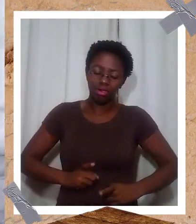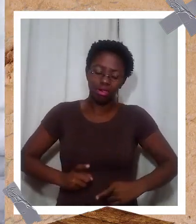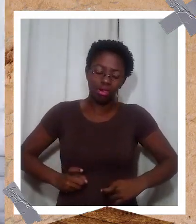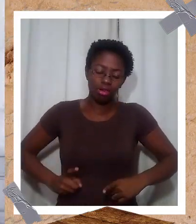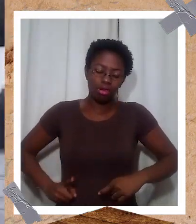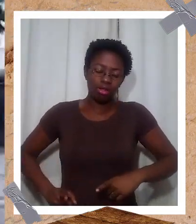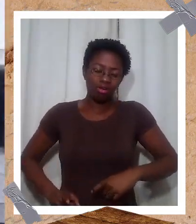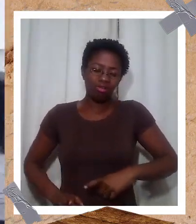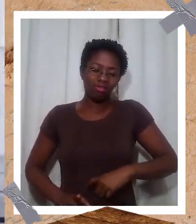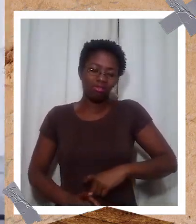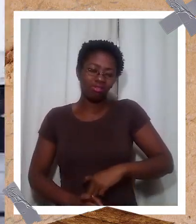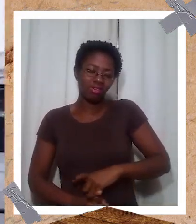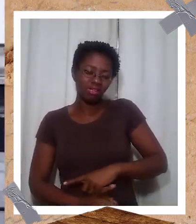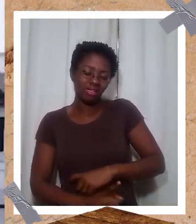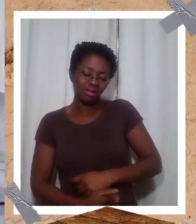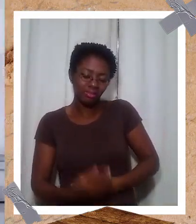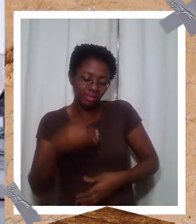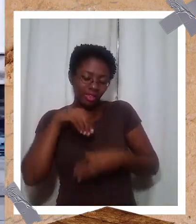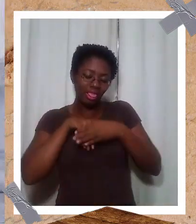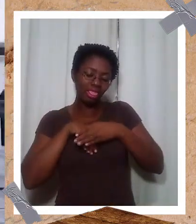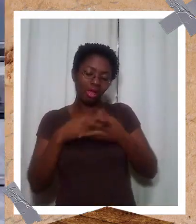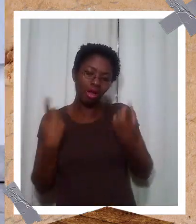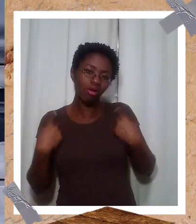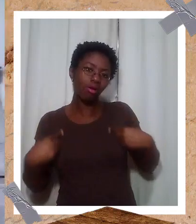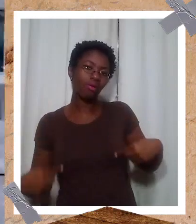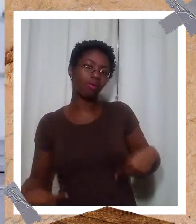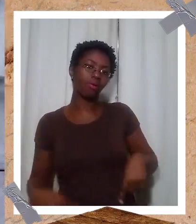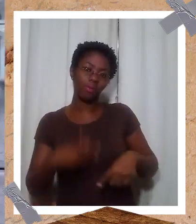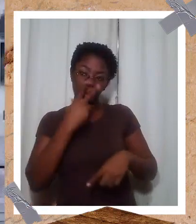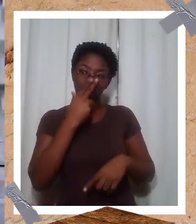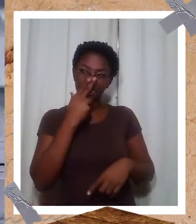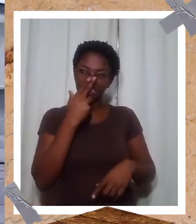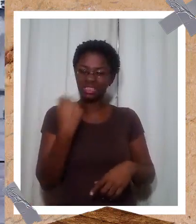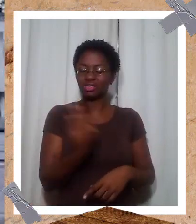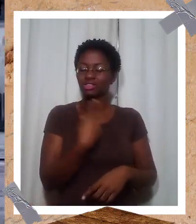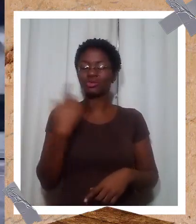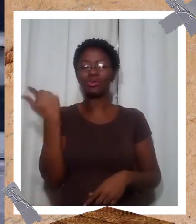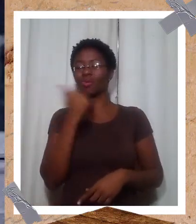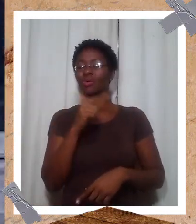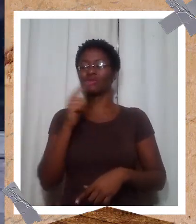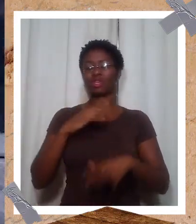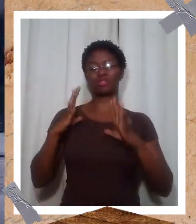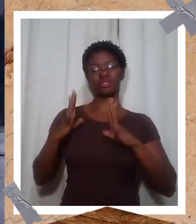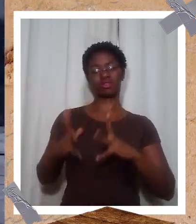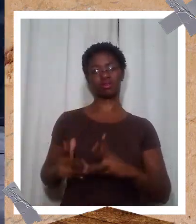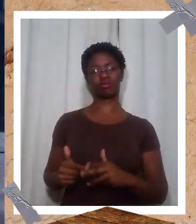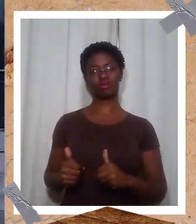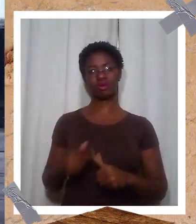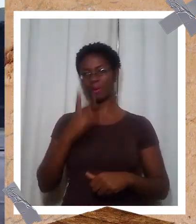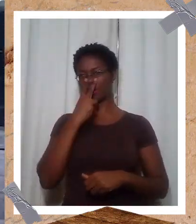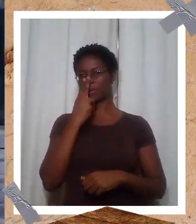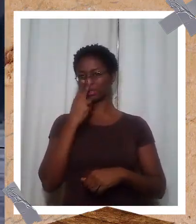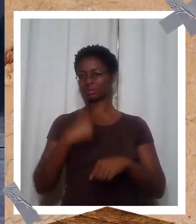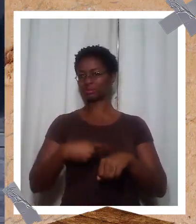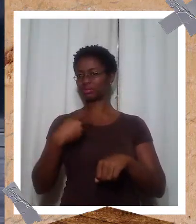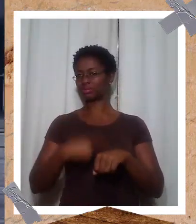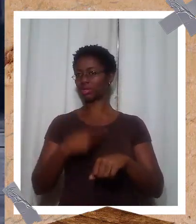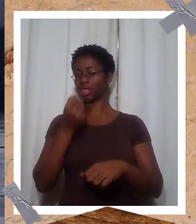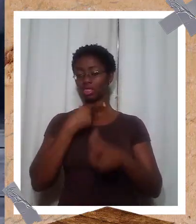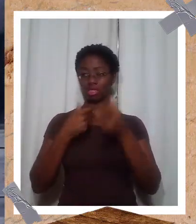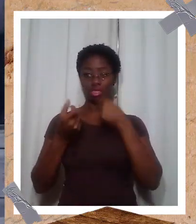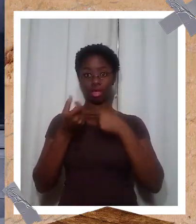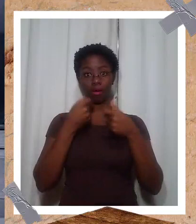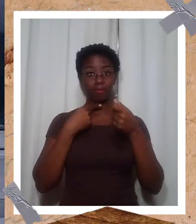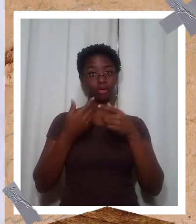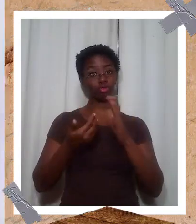instalam e se proliferam diante da nossa impossibilidade de asseio, resistindo ao vermífugo que eu e meu filho começamos a